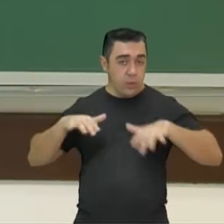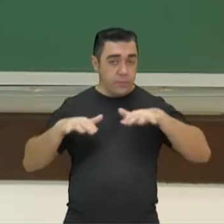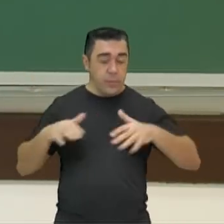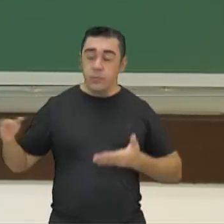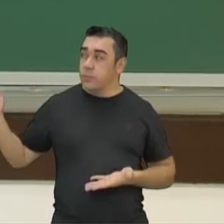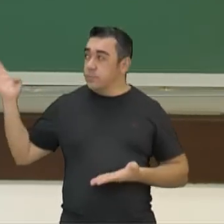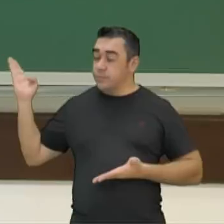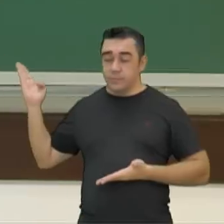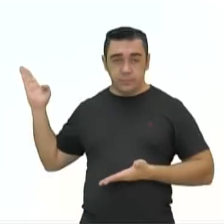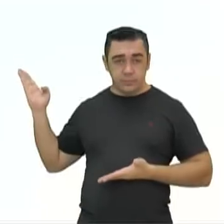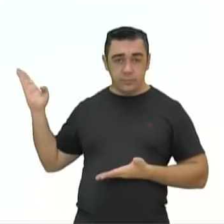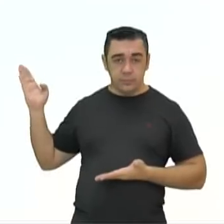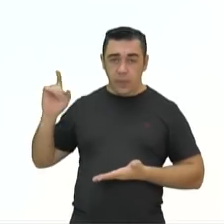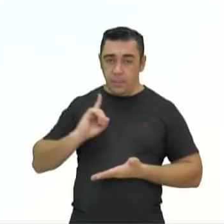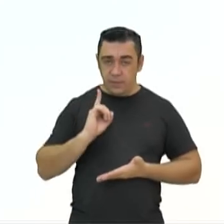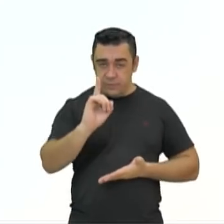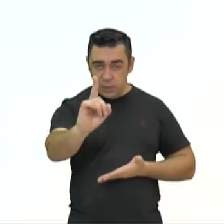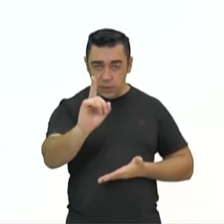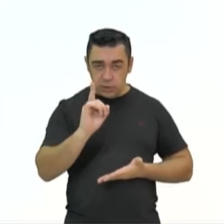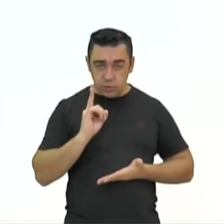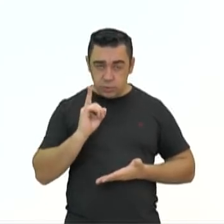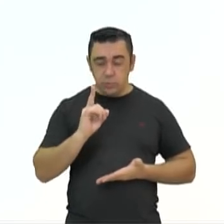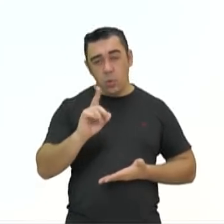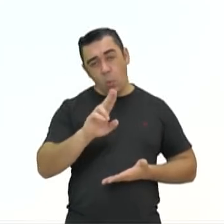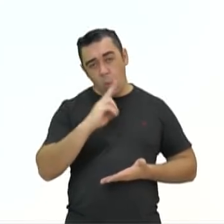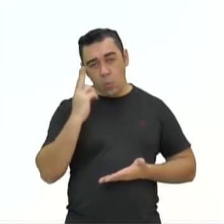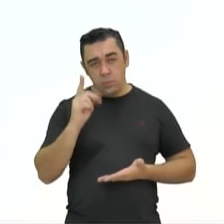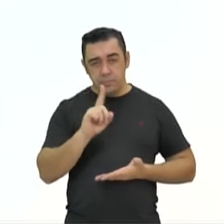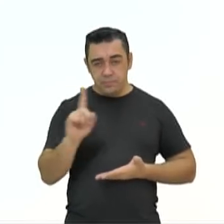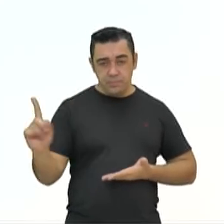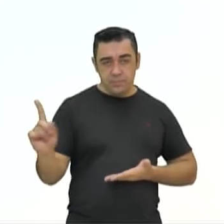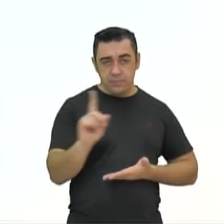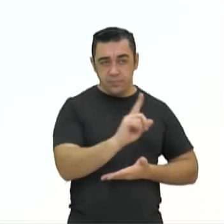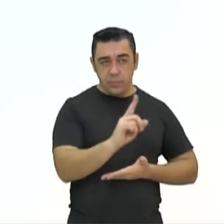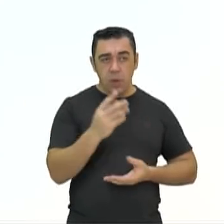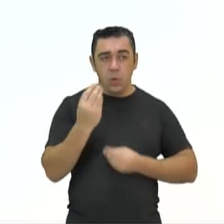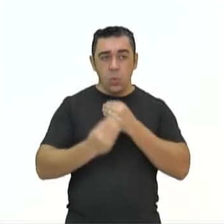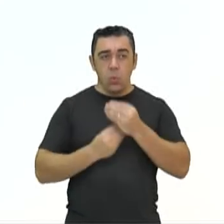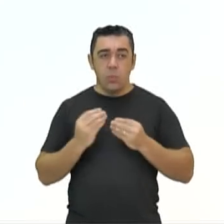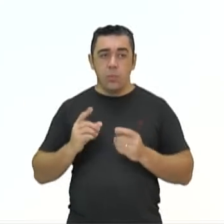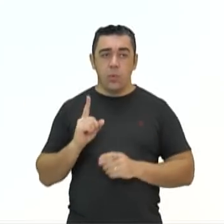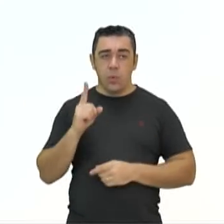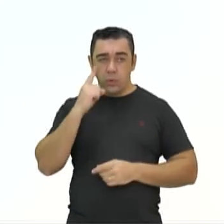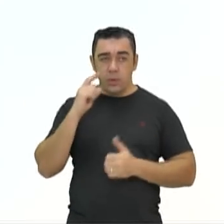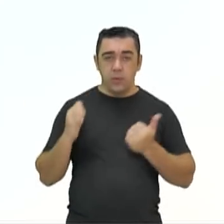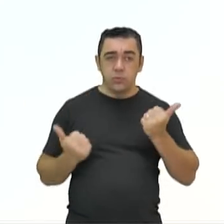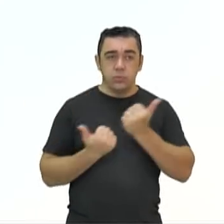representação, para frente e para os lados, em X. E aqui como ela captura.